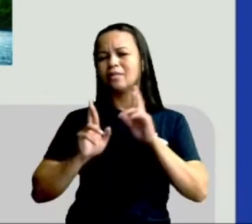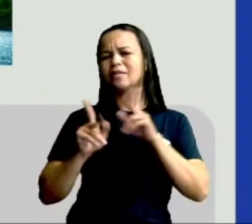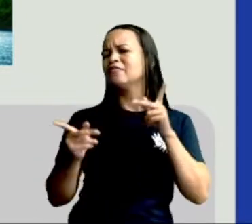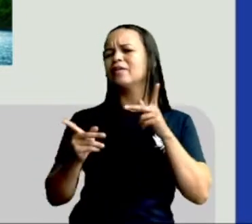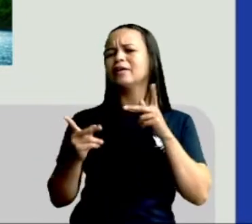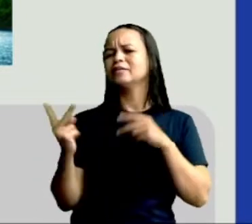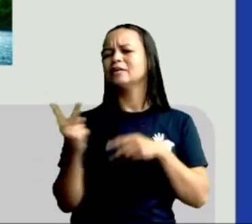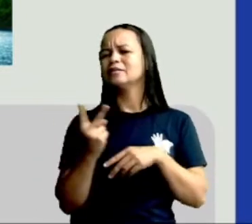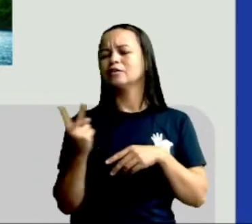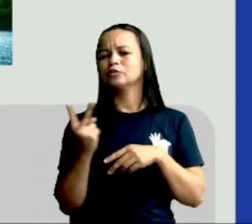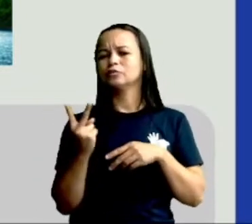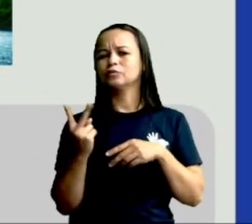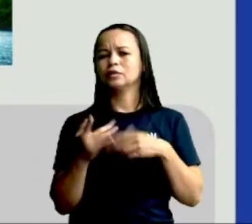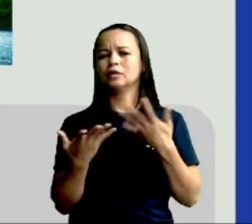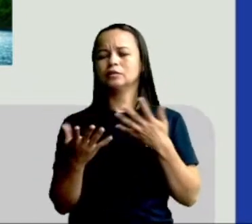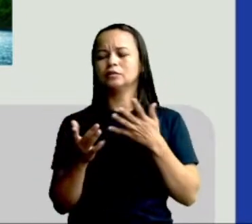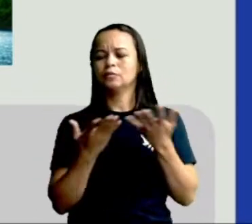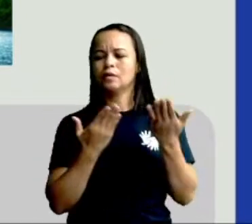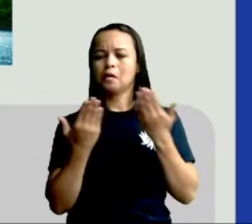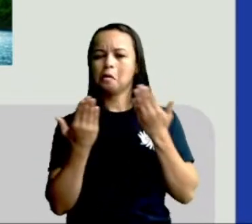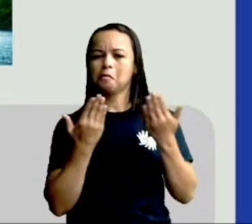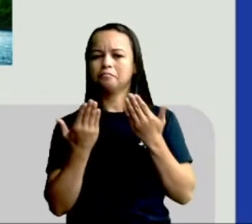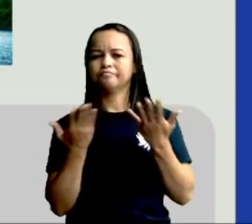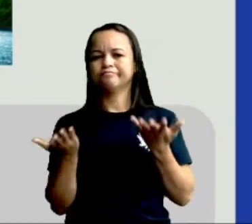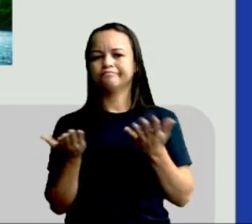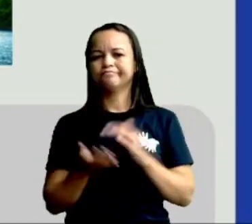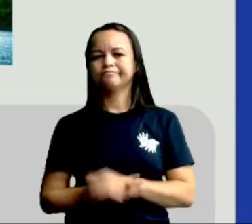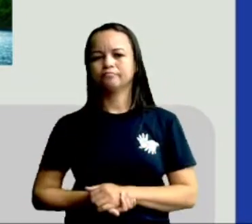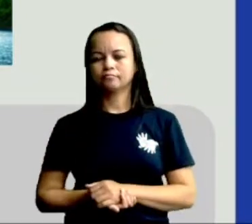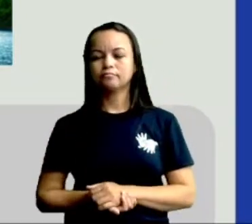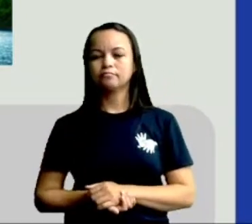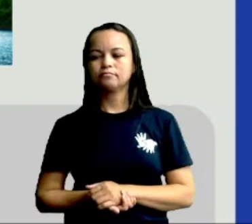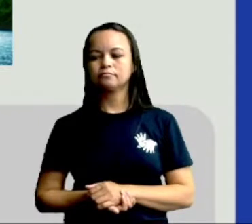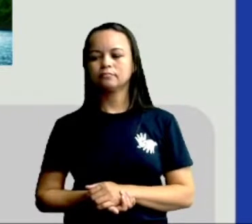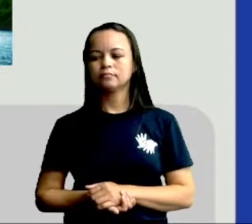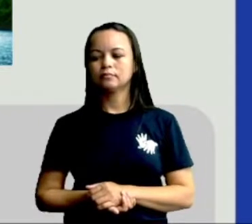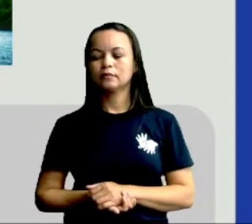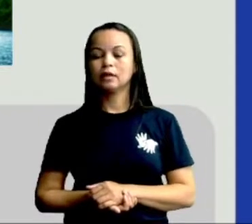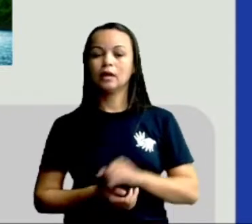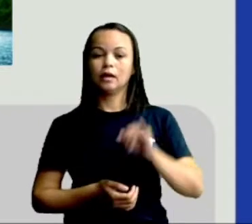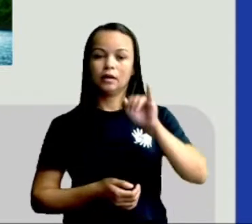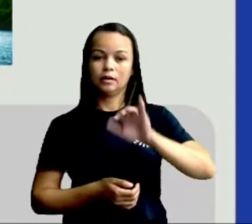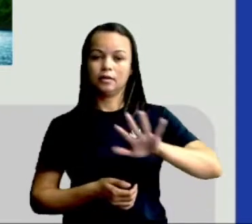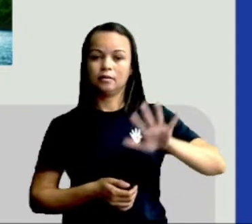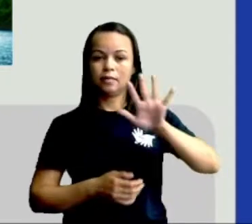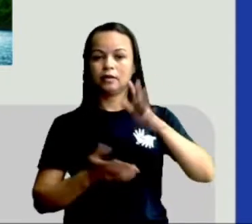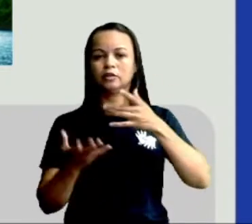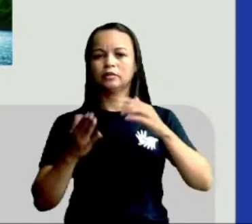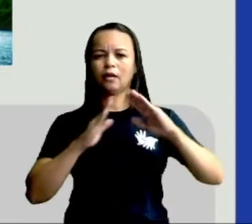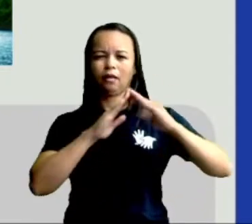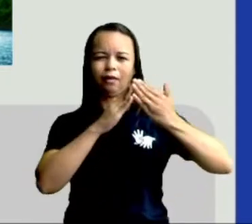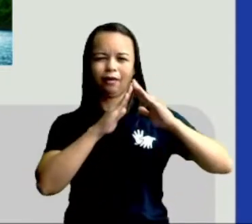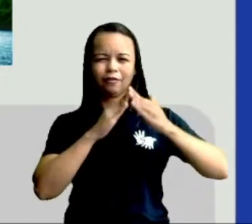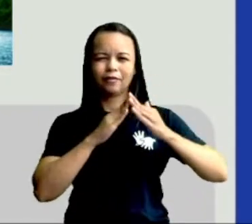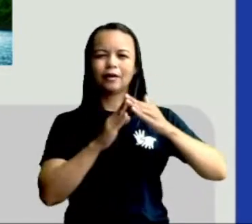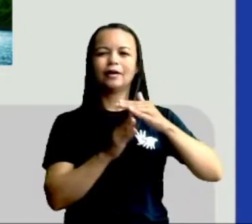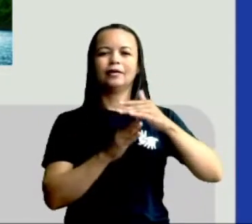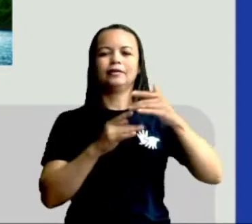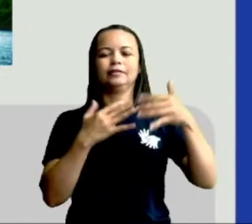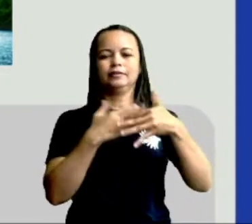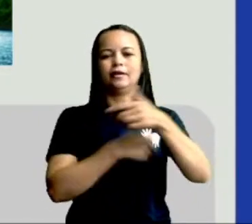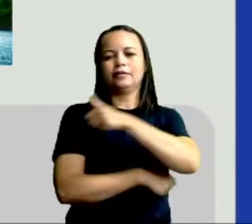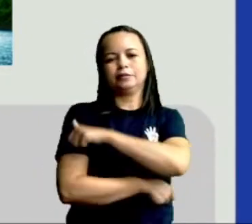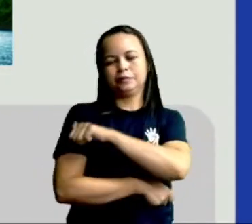diferença gente que você vem tem uma paisagem outra aí na primeira imagem a gente tem a foto de uma favela no Rio de Janeiro